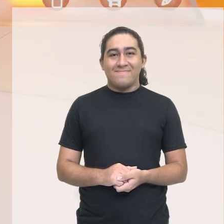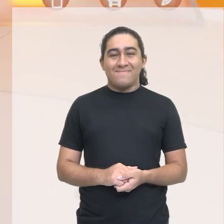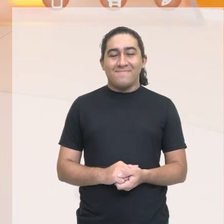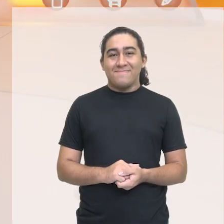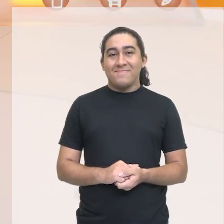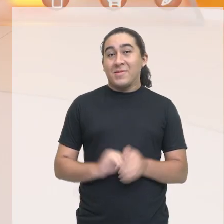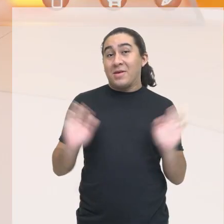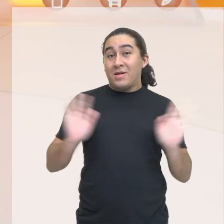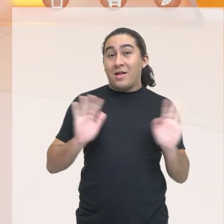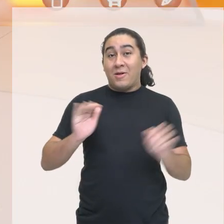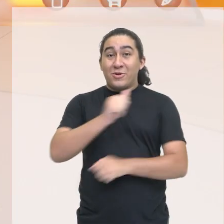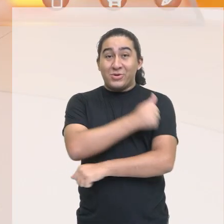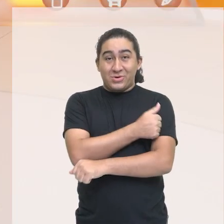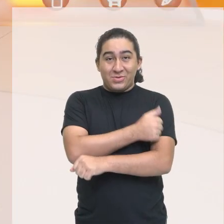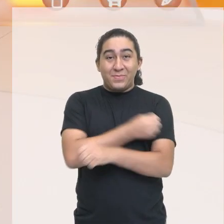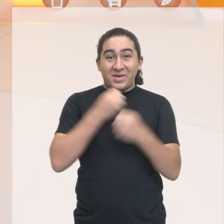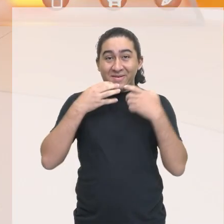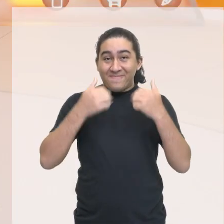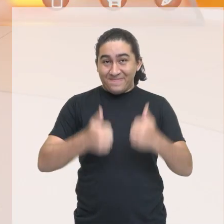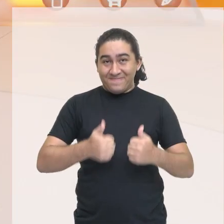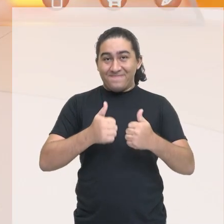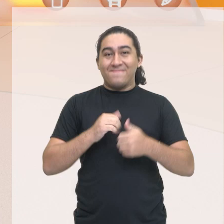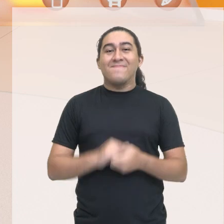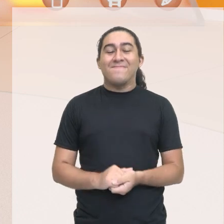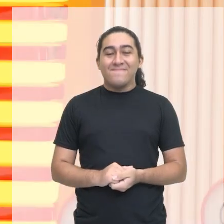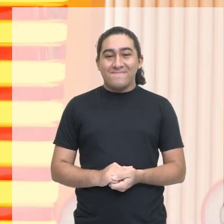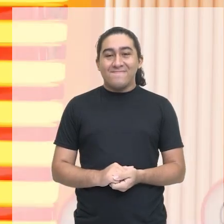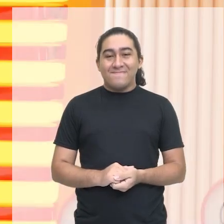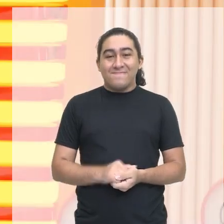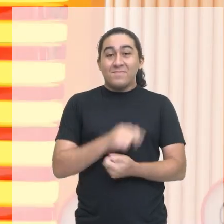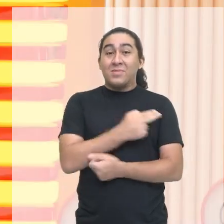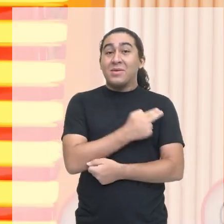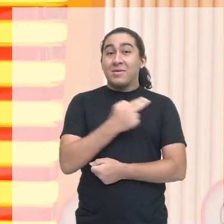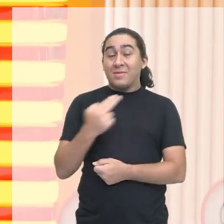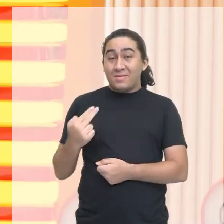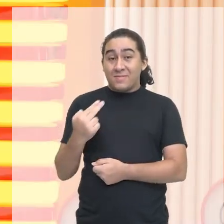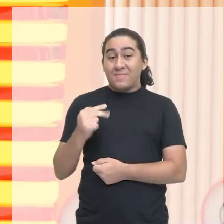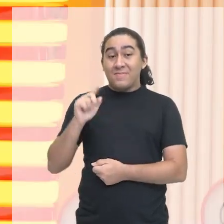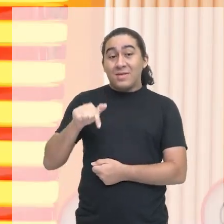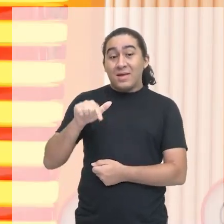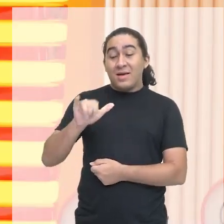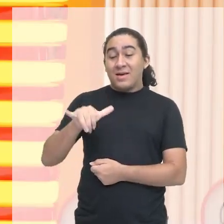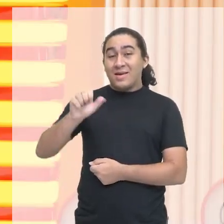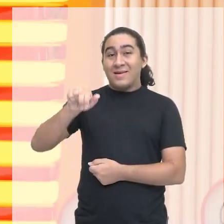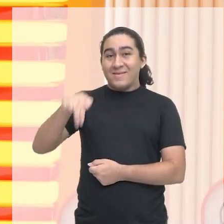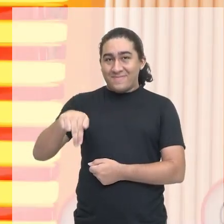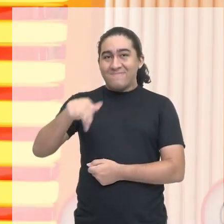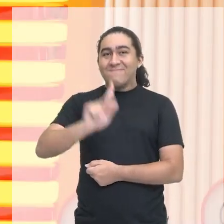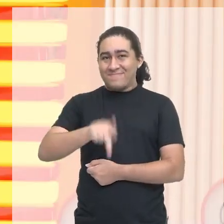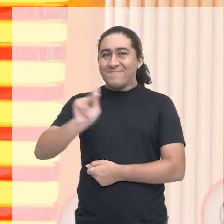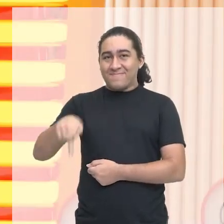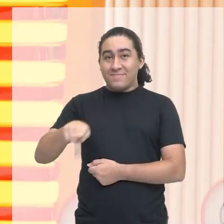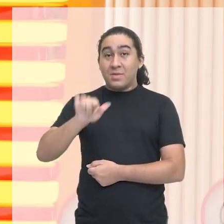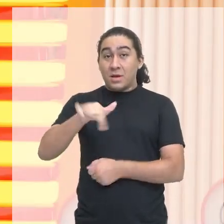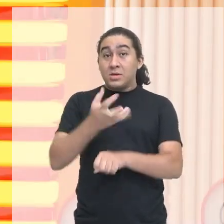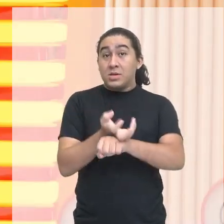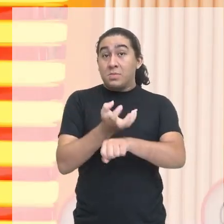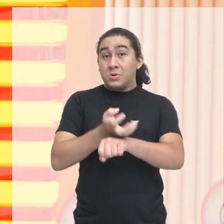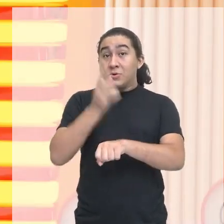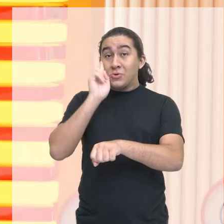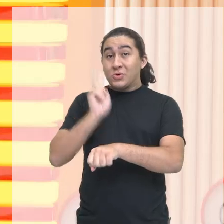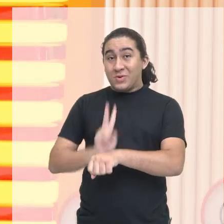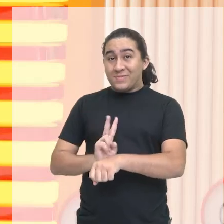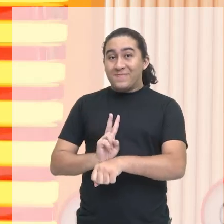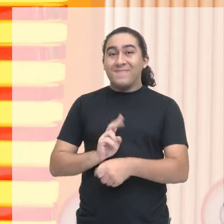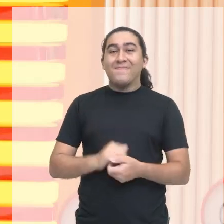Olá, queridos alunos! Tudo bem com vocês? Eu sou o professor Ian Souto, do